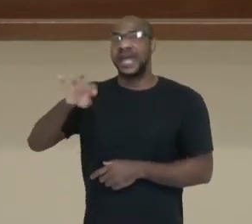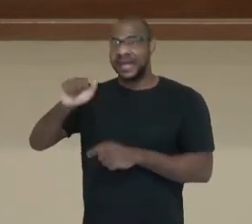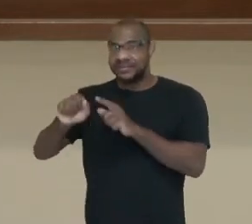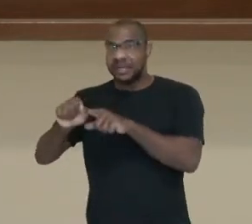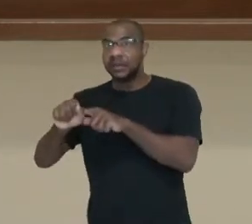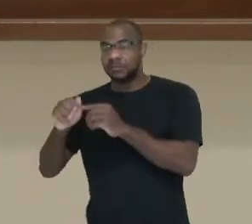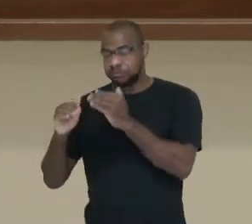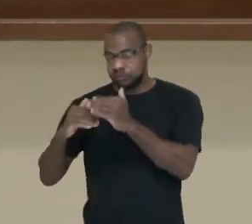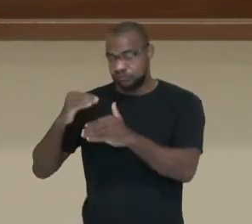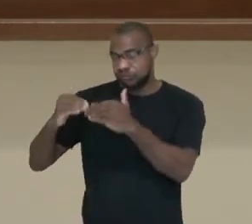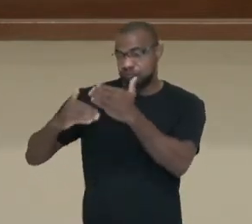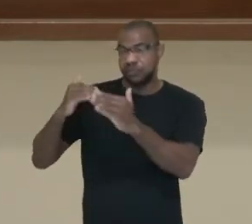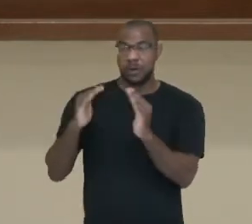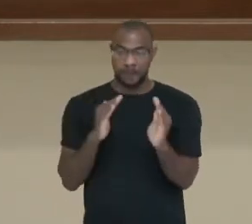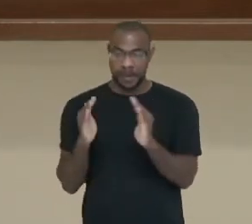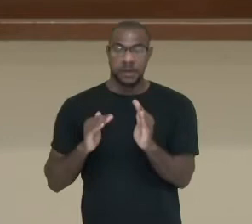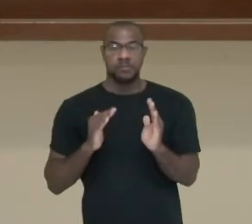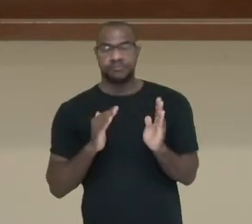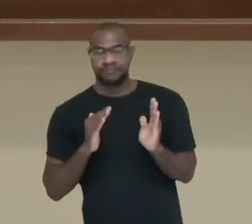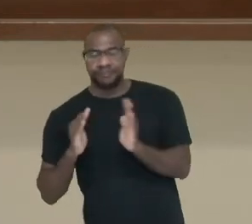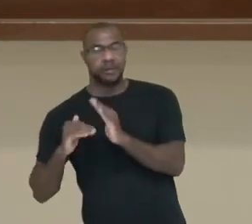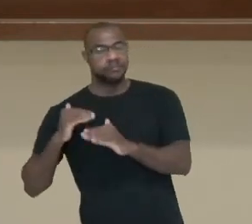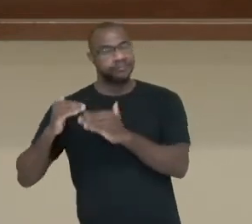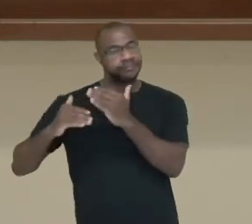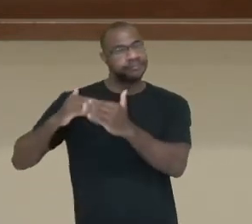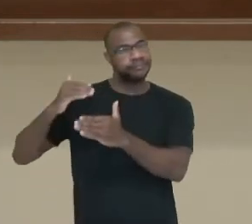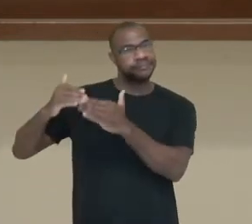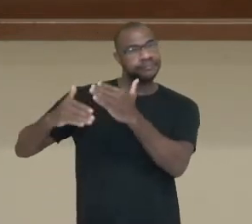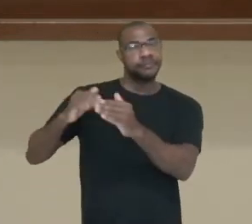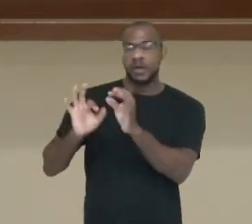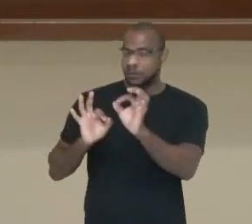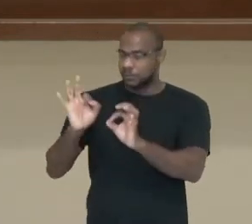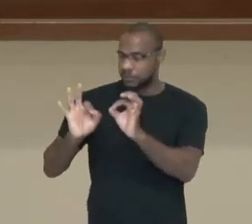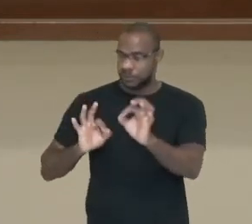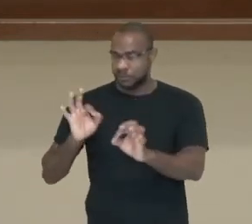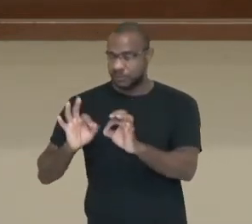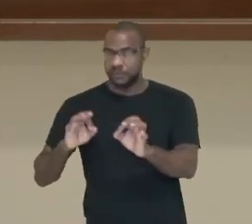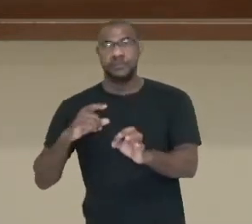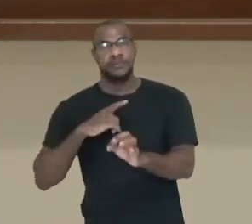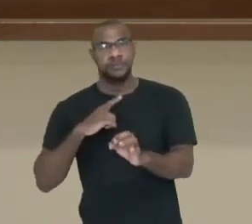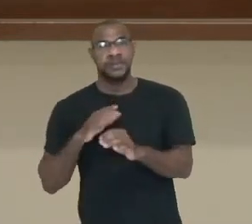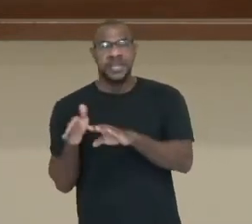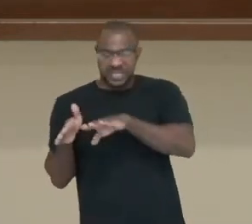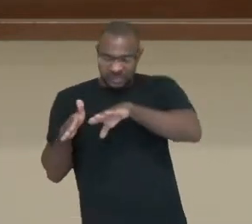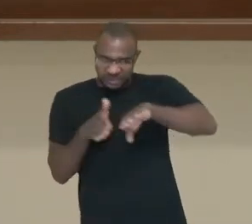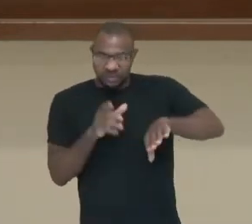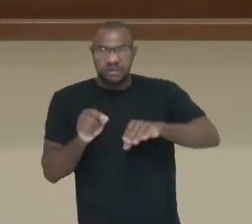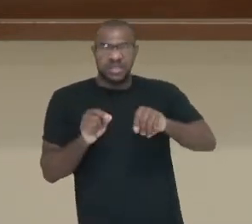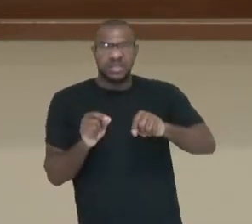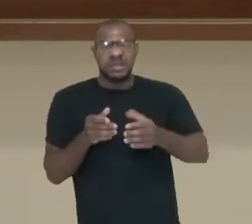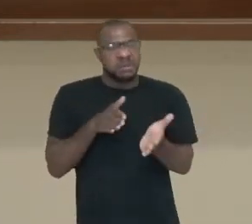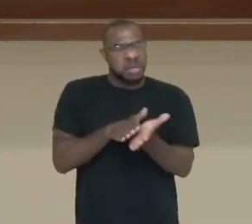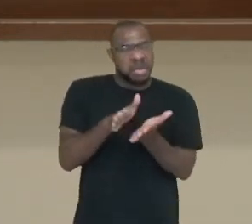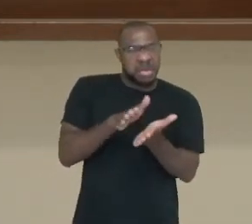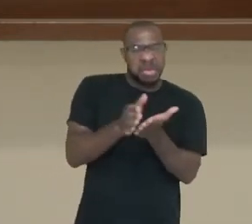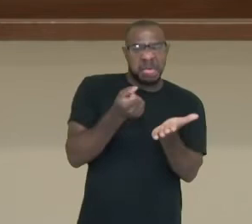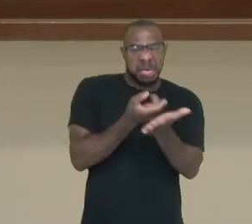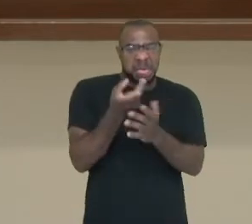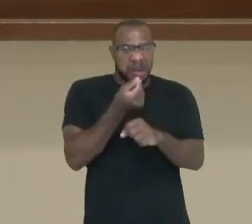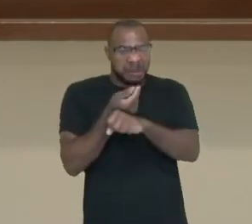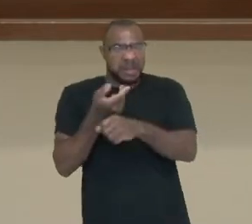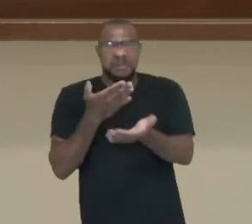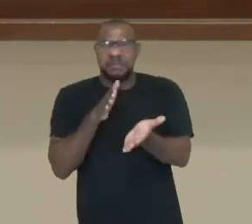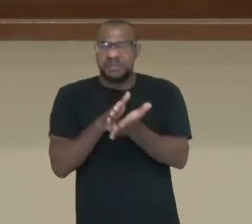foi sistematizando e se organizando mais em termos bélicos, deixou de lado um pouquinho o sistema de consumo, fazendo com